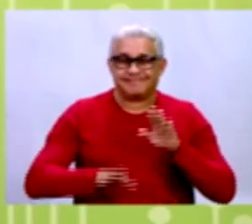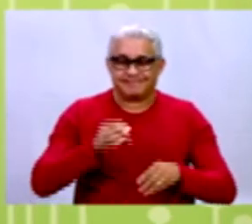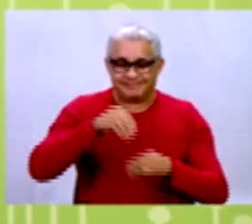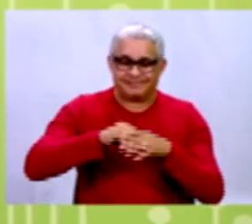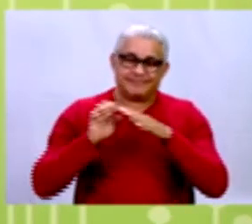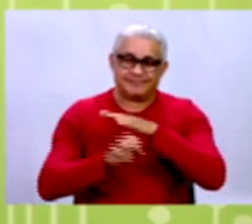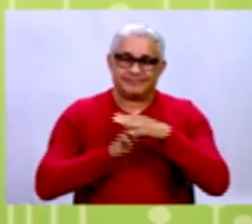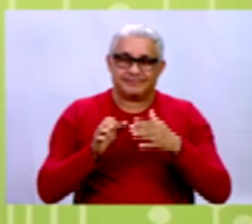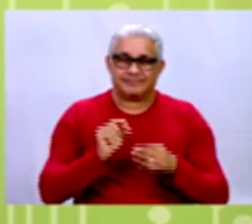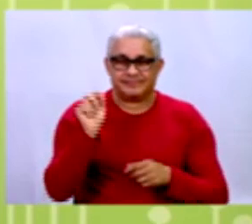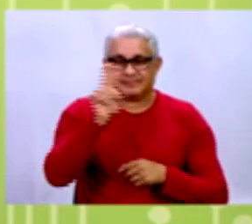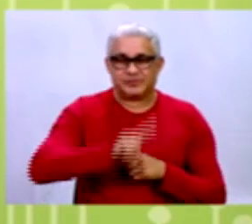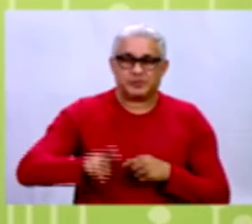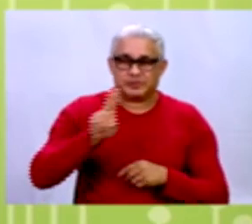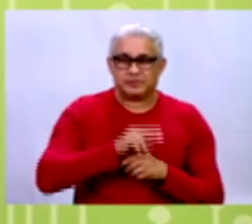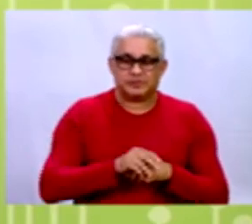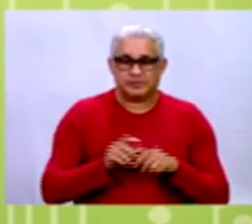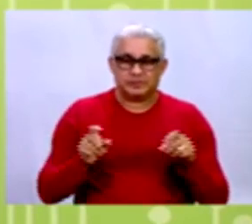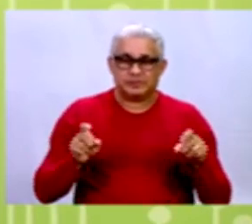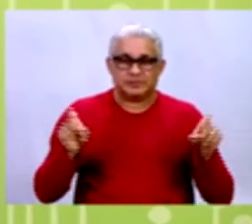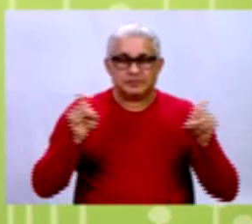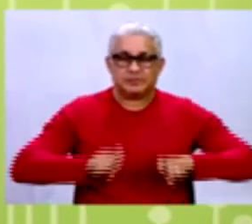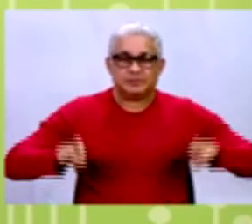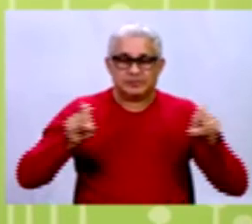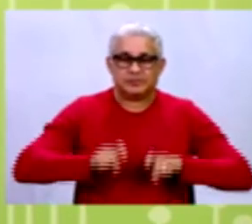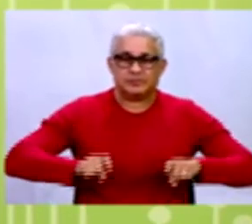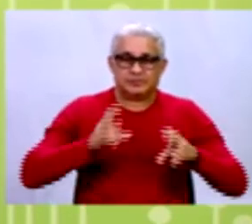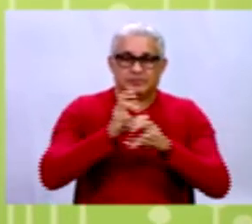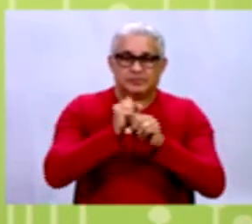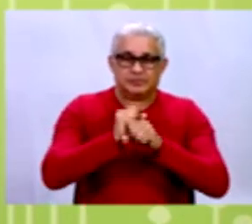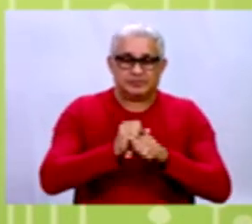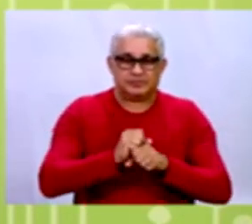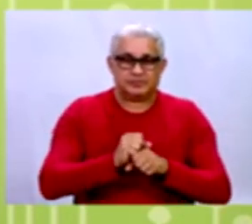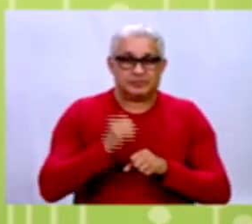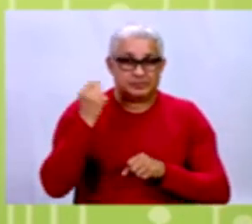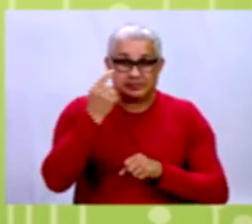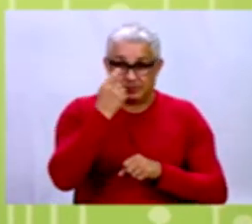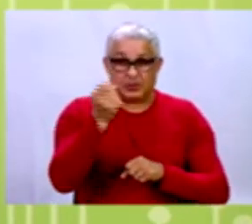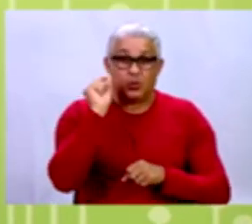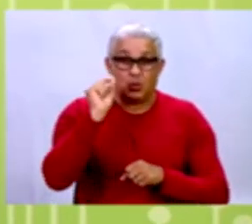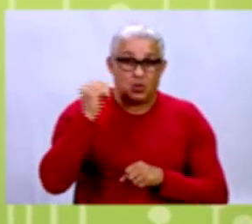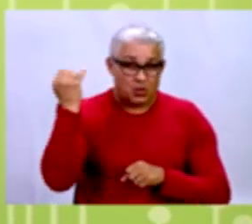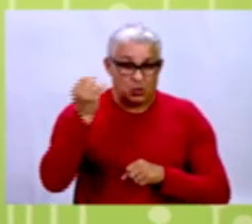empresa, a gente acaba usando mais o computador para fazer isso. Mas é bem interessante a gente saber como